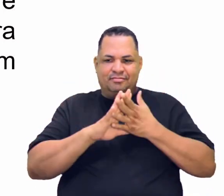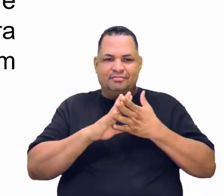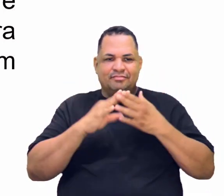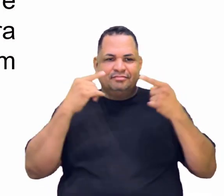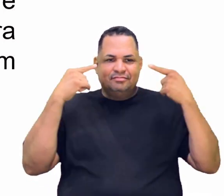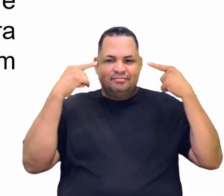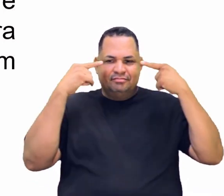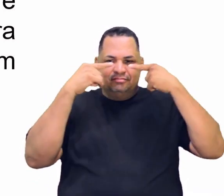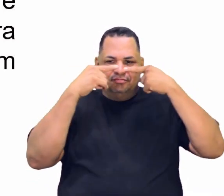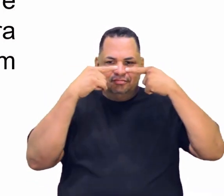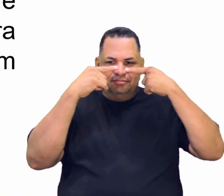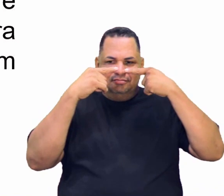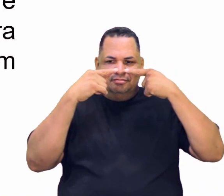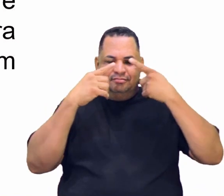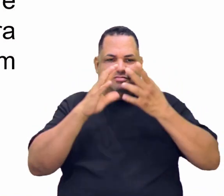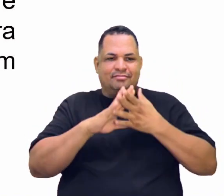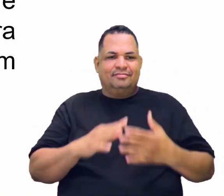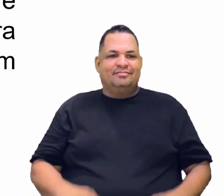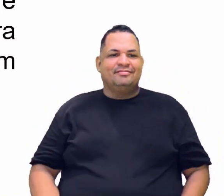Diagonal.